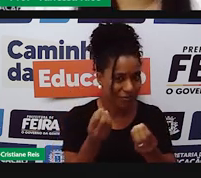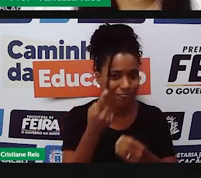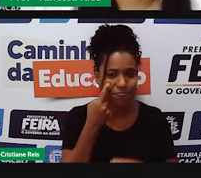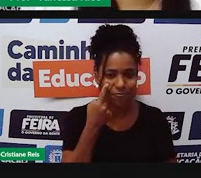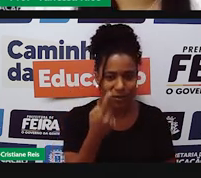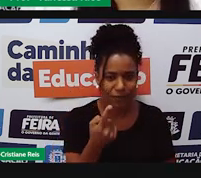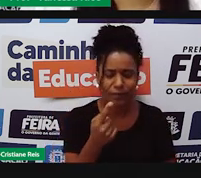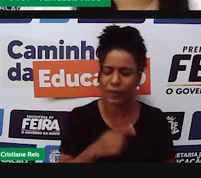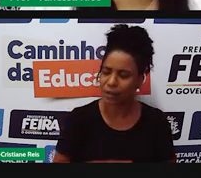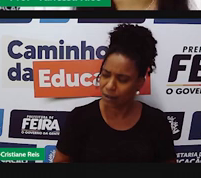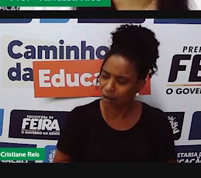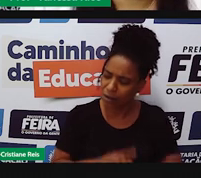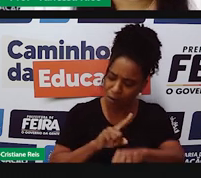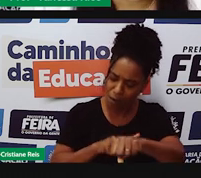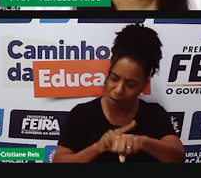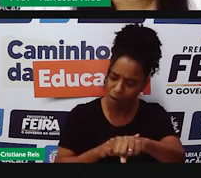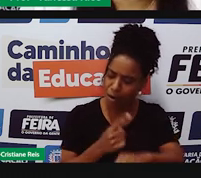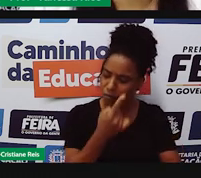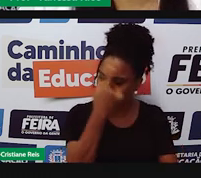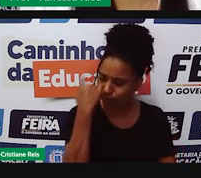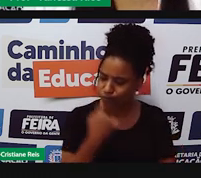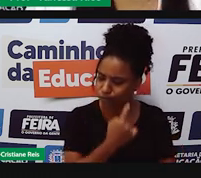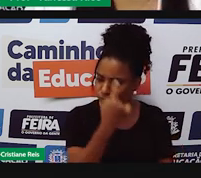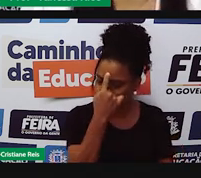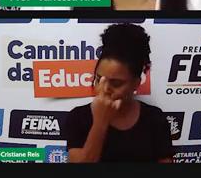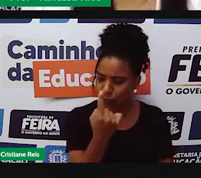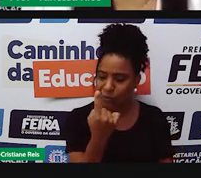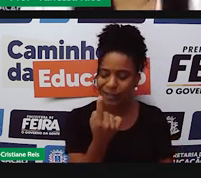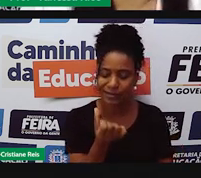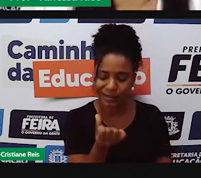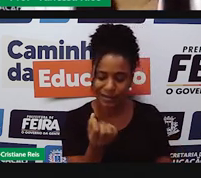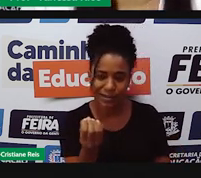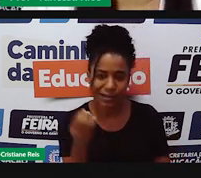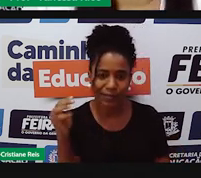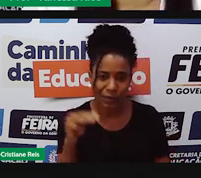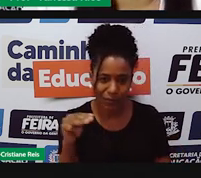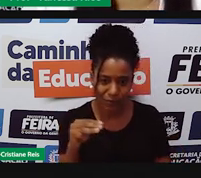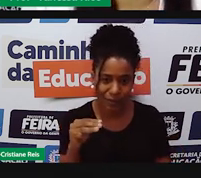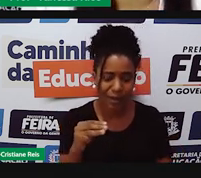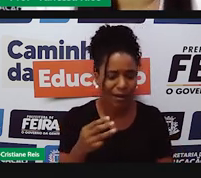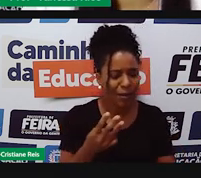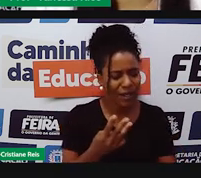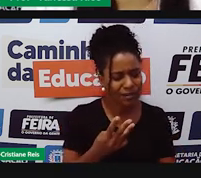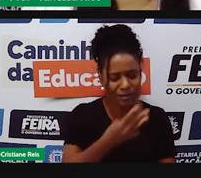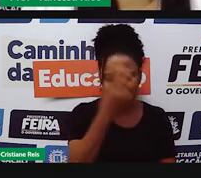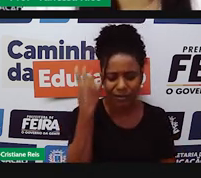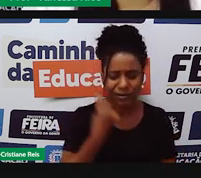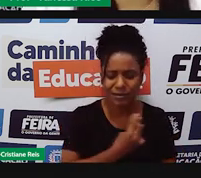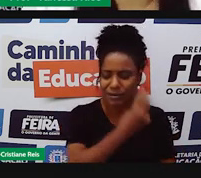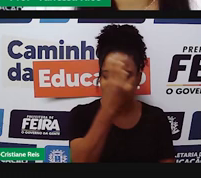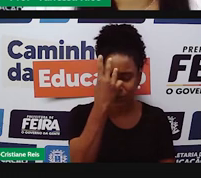hora, a gente sabe que tem 60 minutos. E 3 horas, tem quantos minutos?